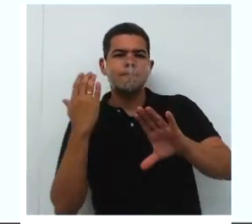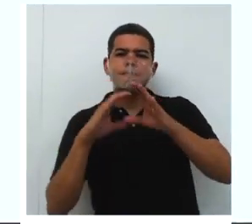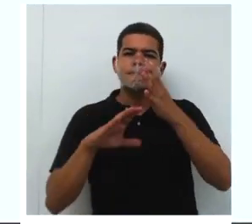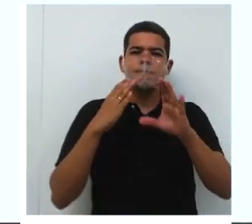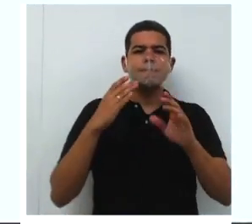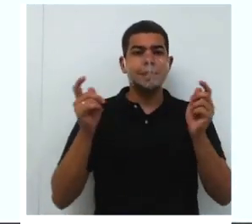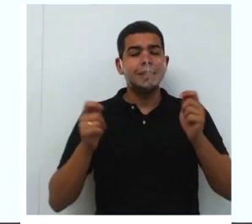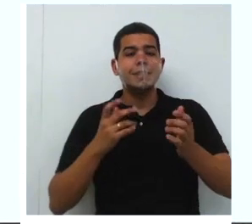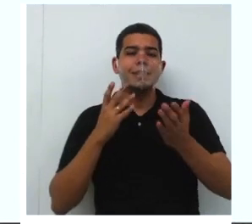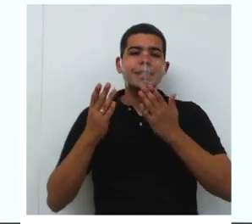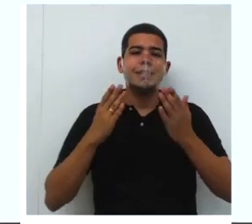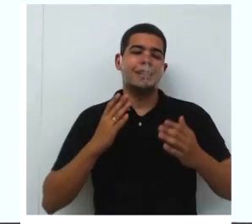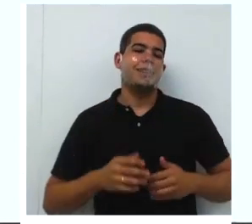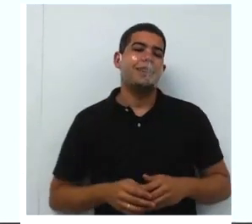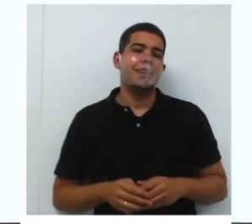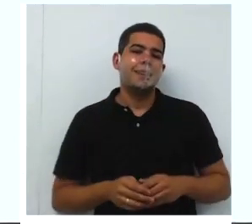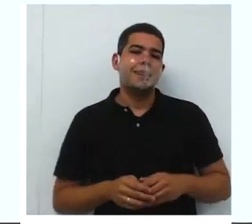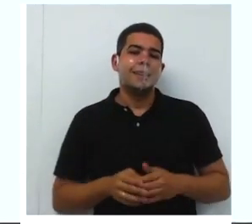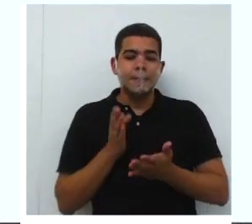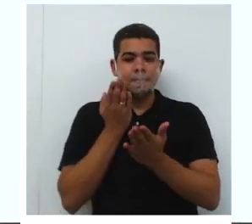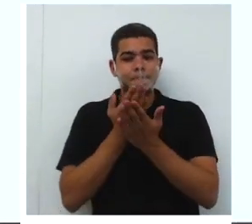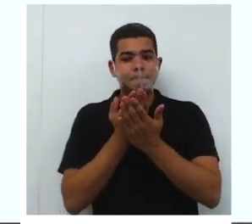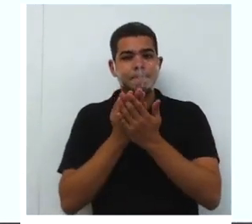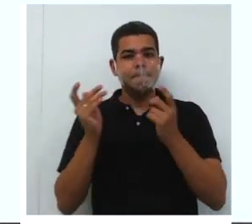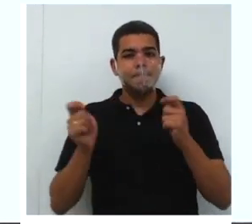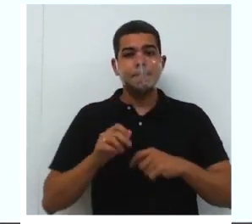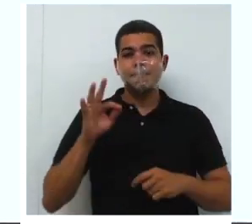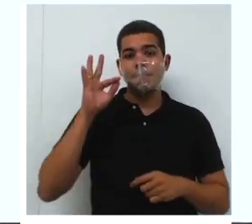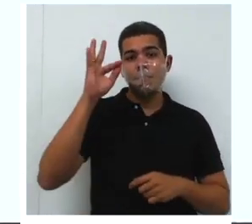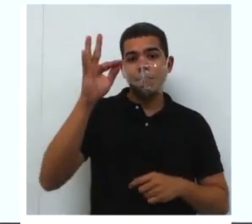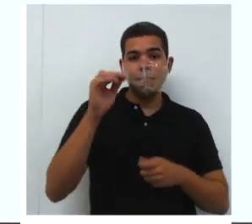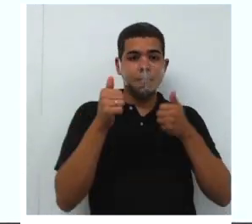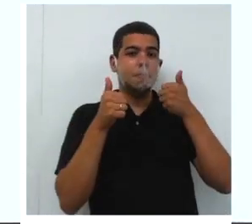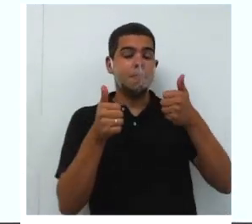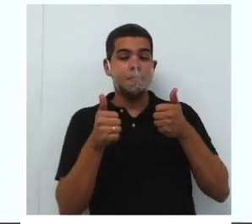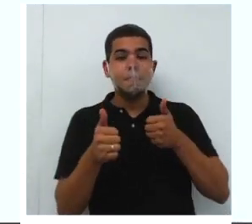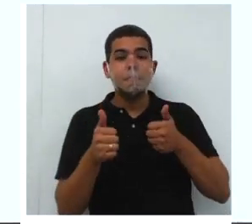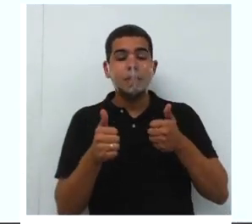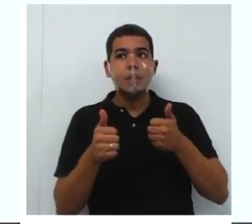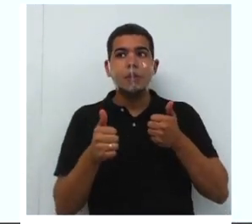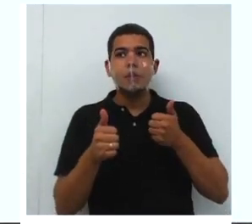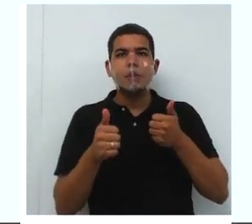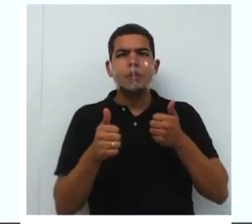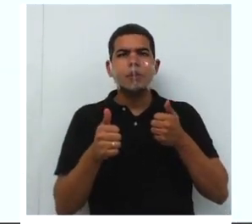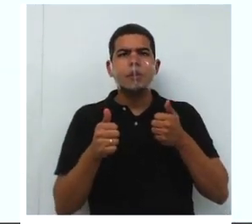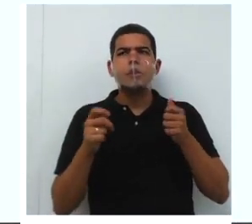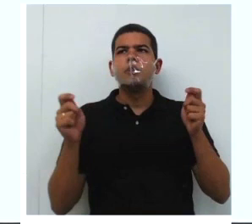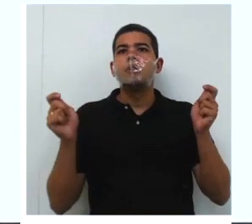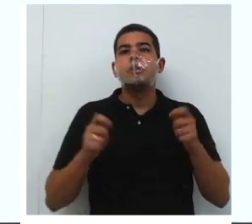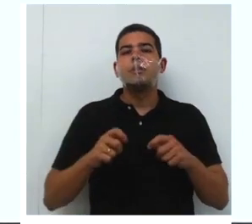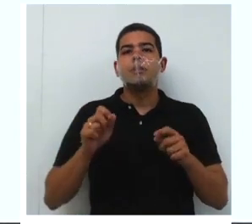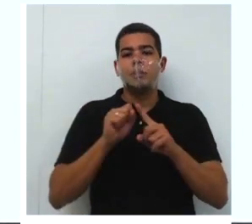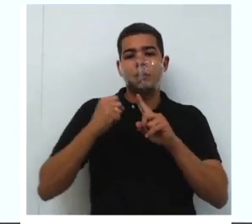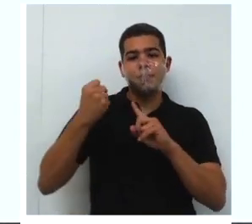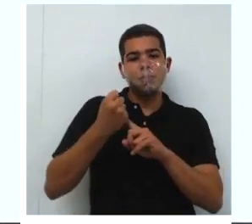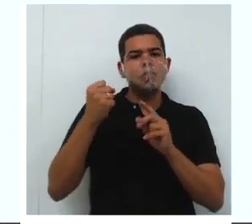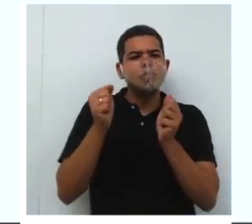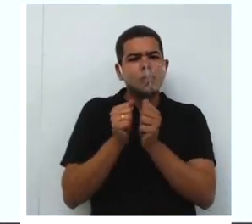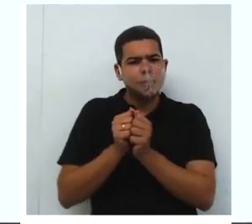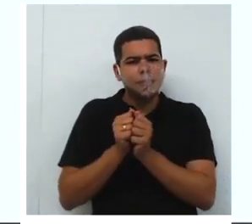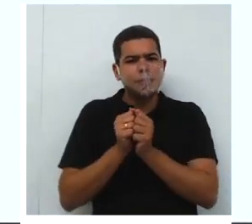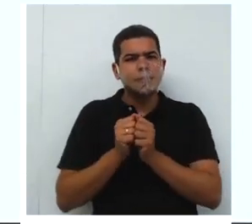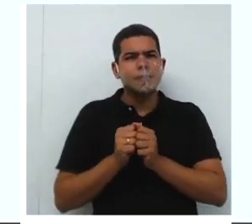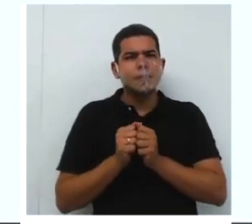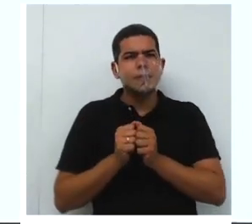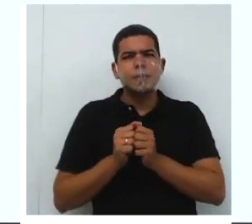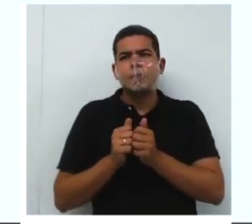você acredita que o seu estudo vai garantir um futuro maravilhoso para você fazer a parte da sociedade,